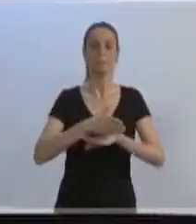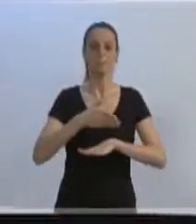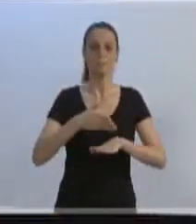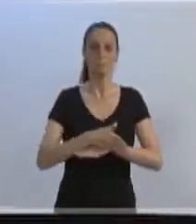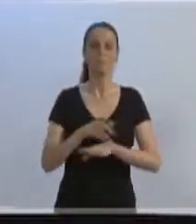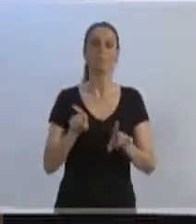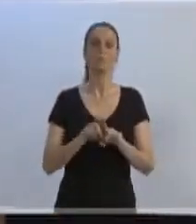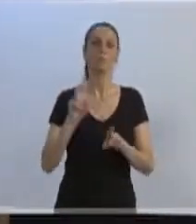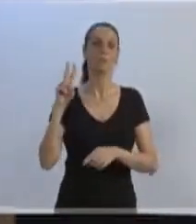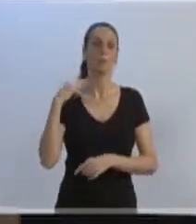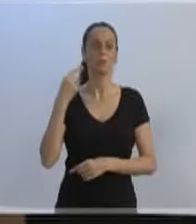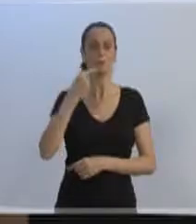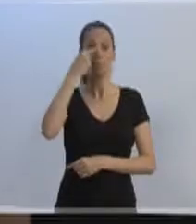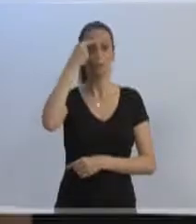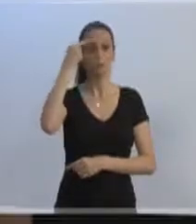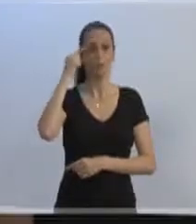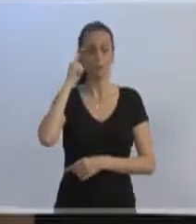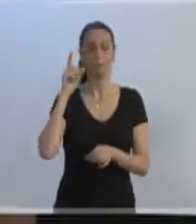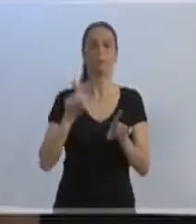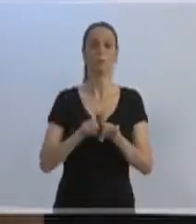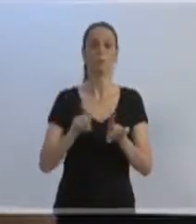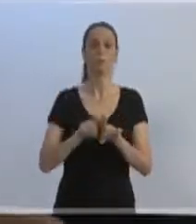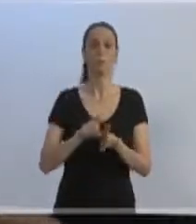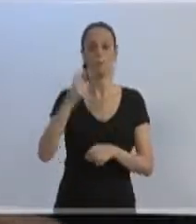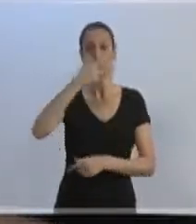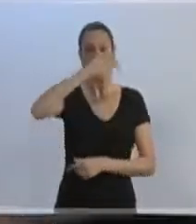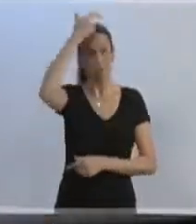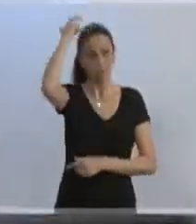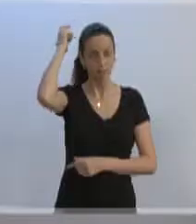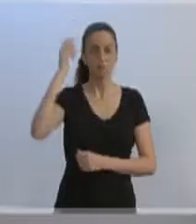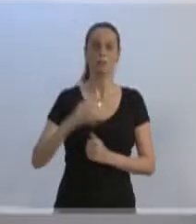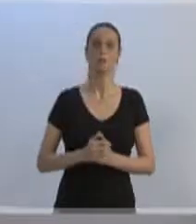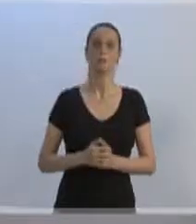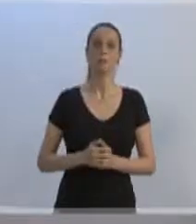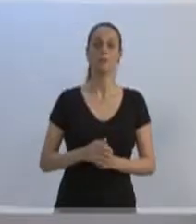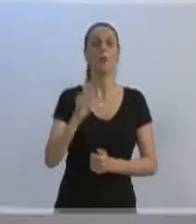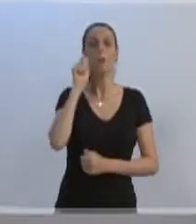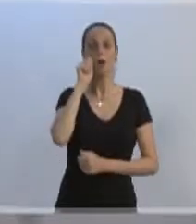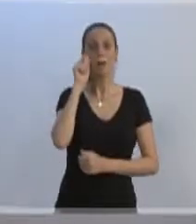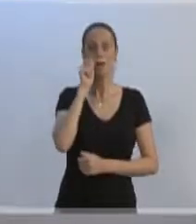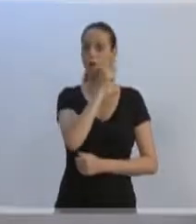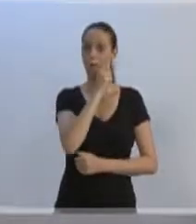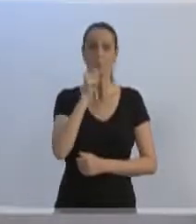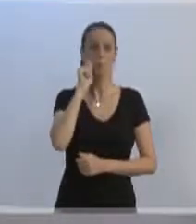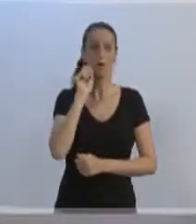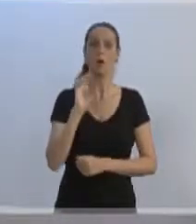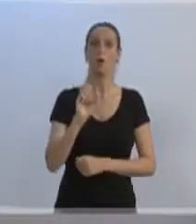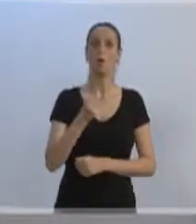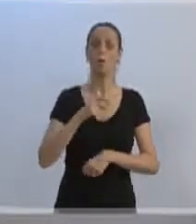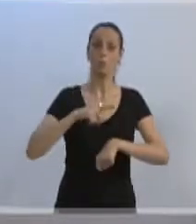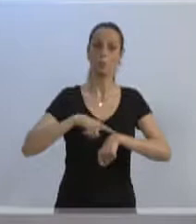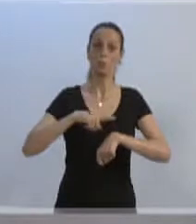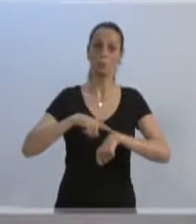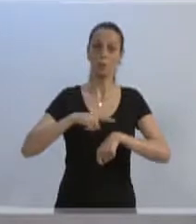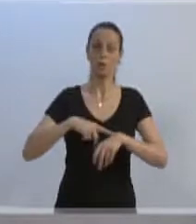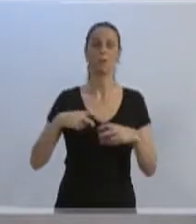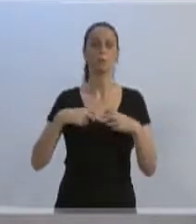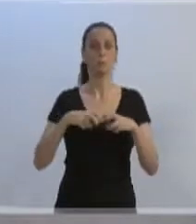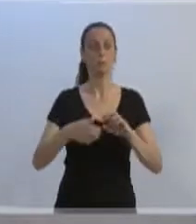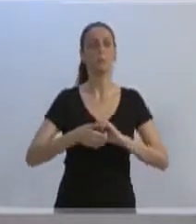o vereador ito b como também o adriano eu alba são oito horários e aqui quero